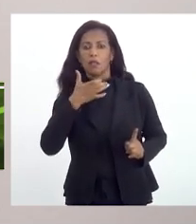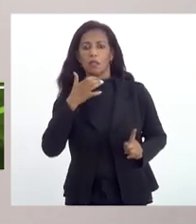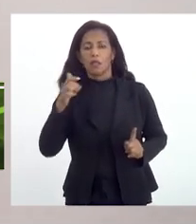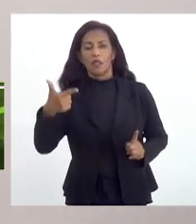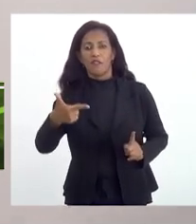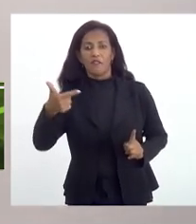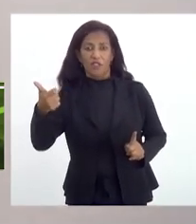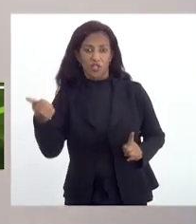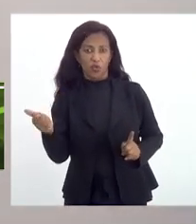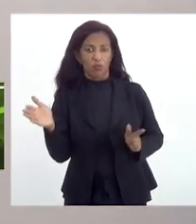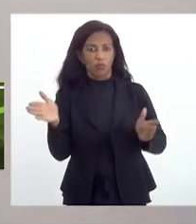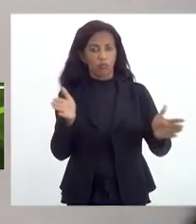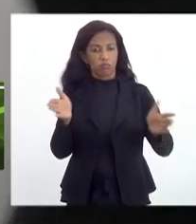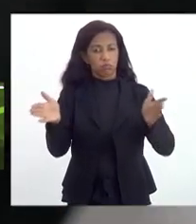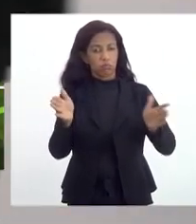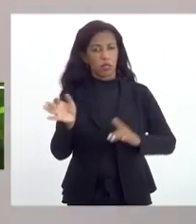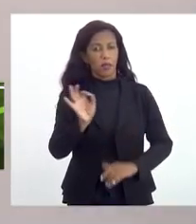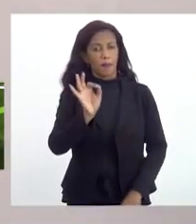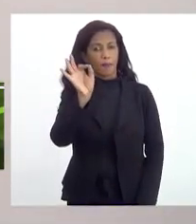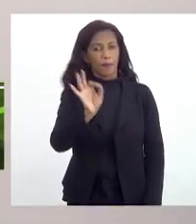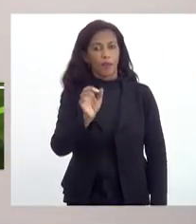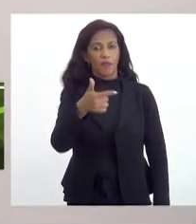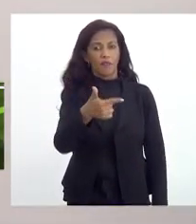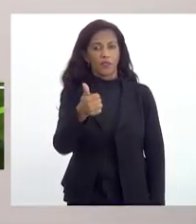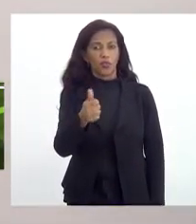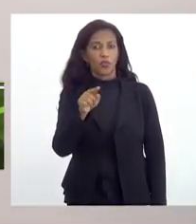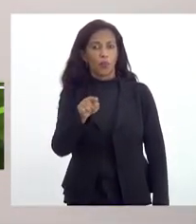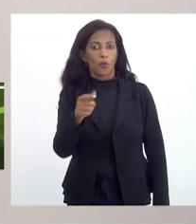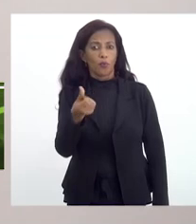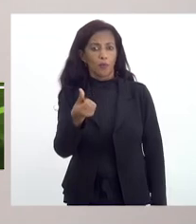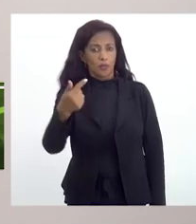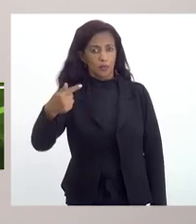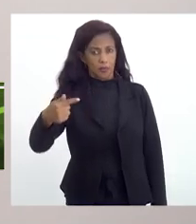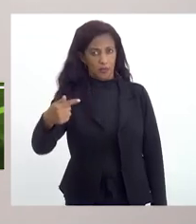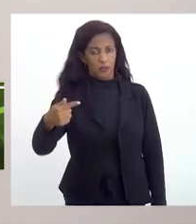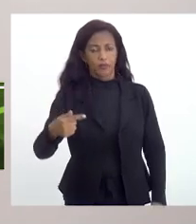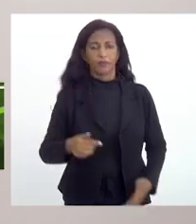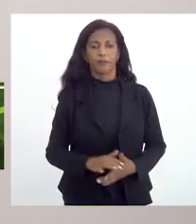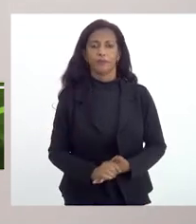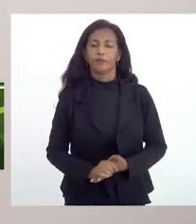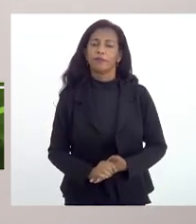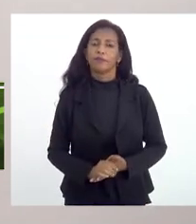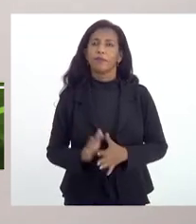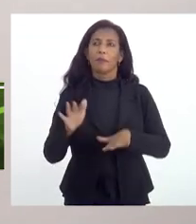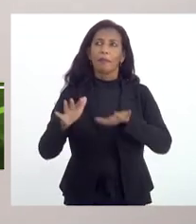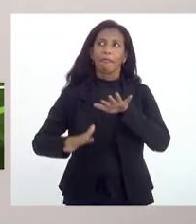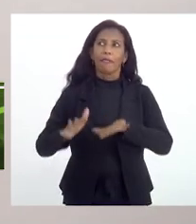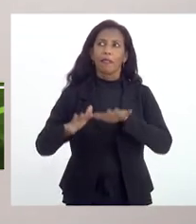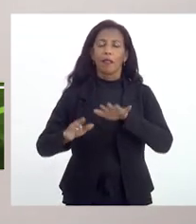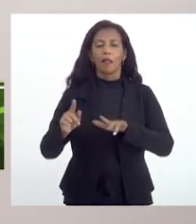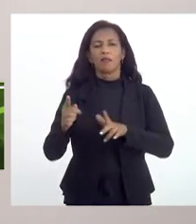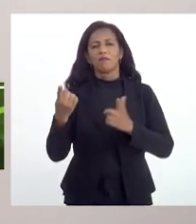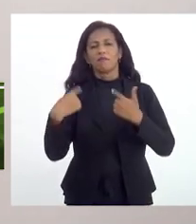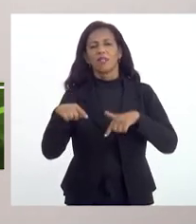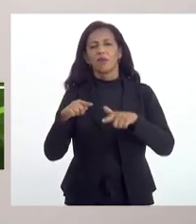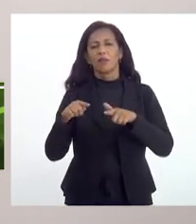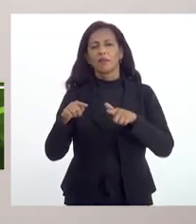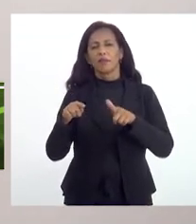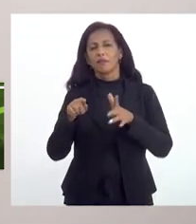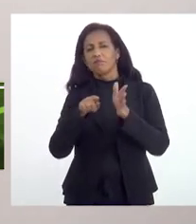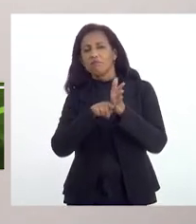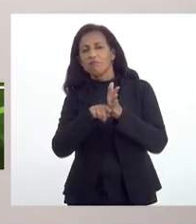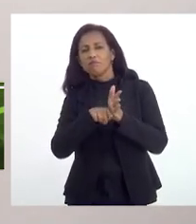perfaz um percentual de 21,67 e que daria, na nossa análise de cenário,